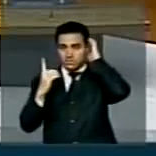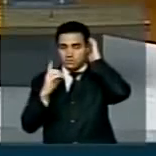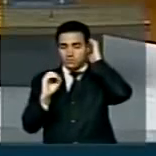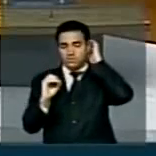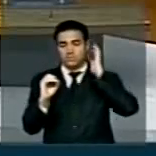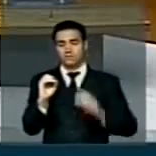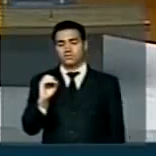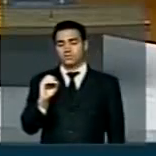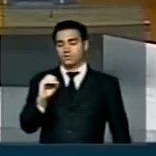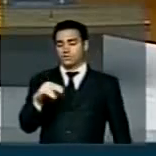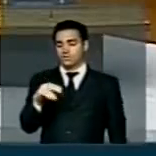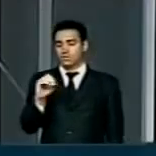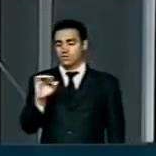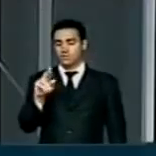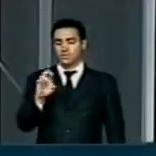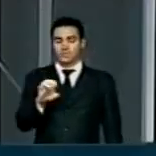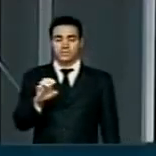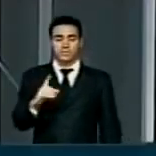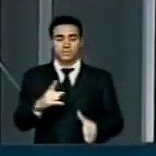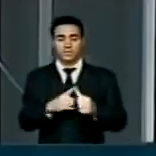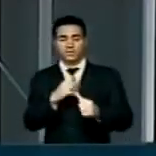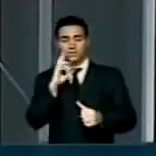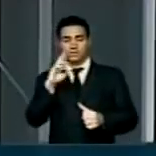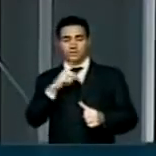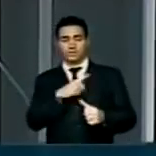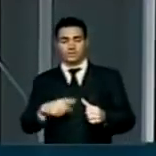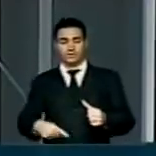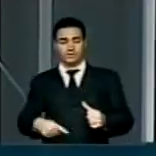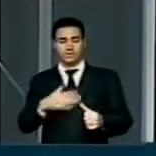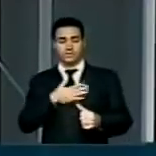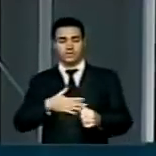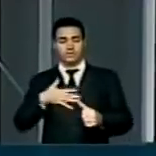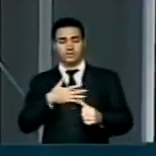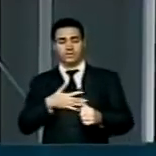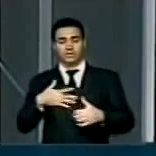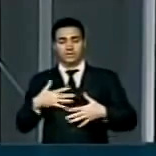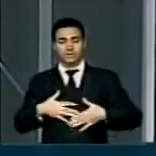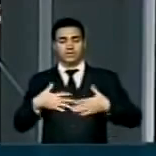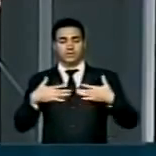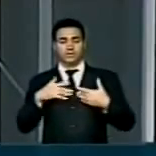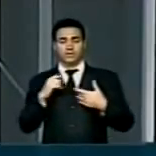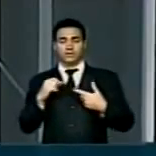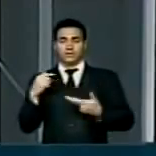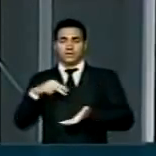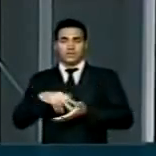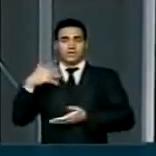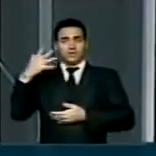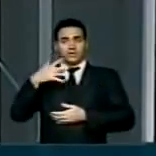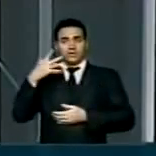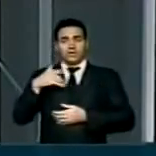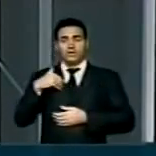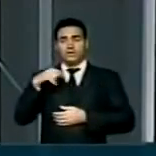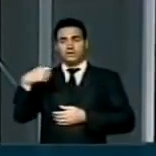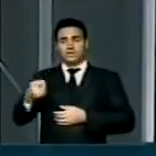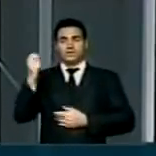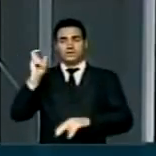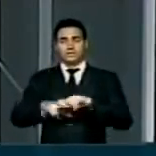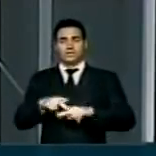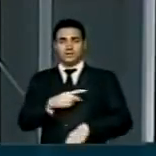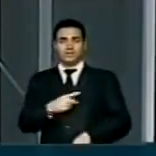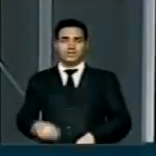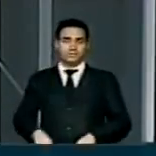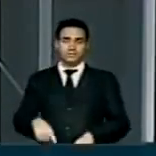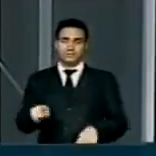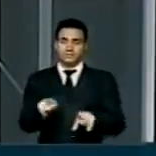Agostinho. Primeiro, senhor presidente, é uma honra, um prazer muito grande falar sobre a presidência de Vossa